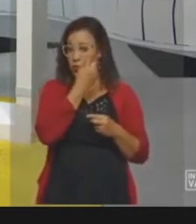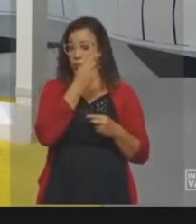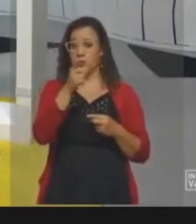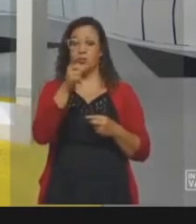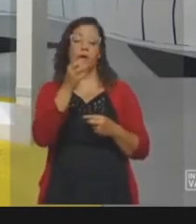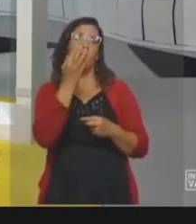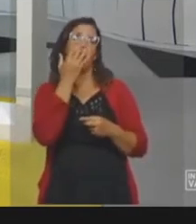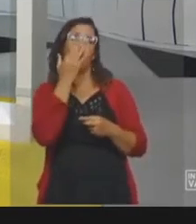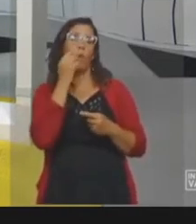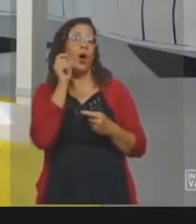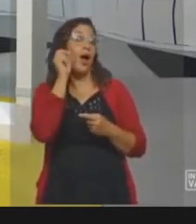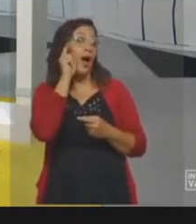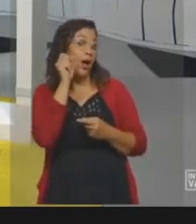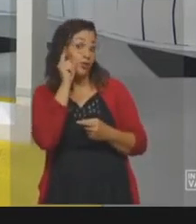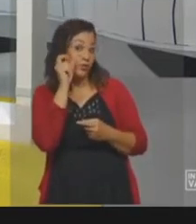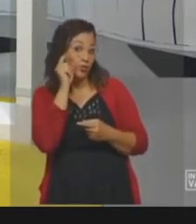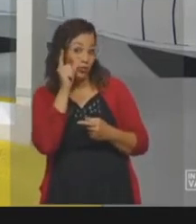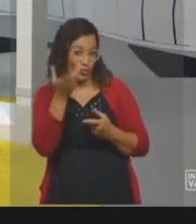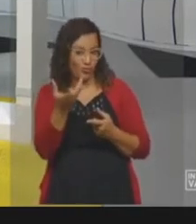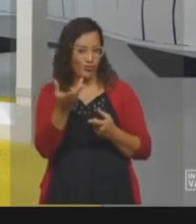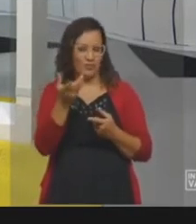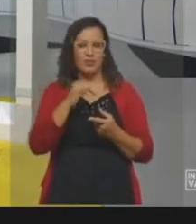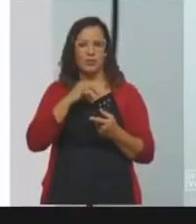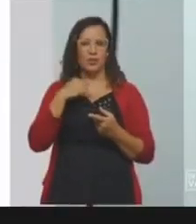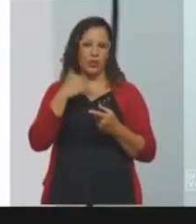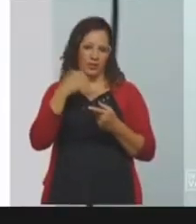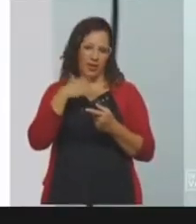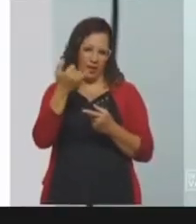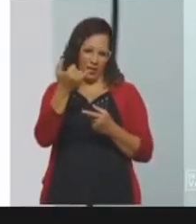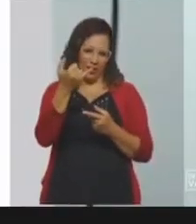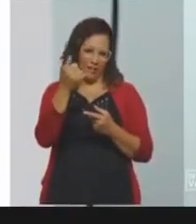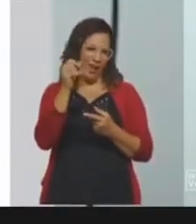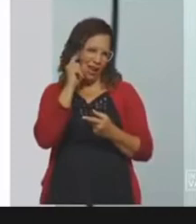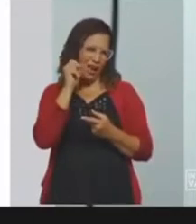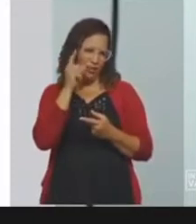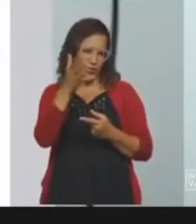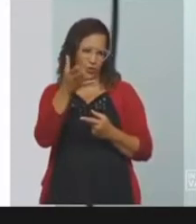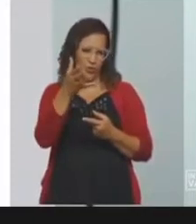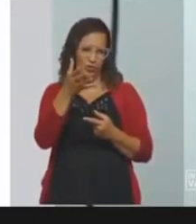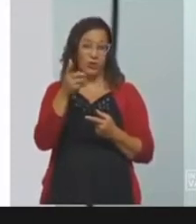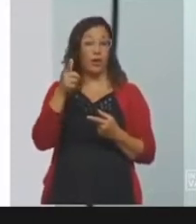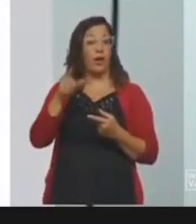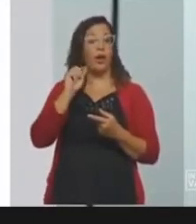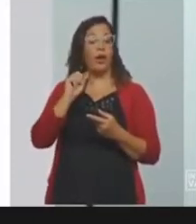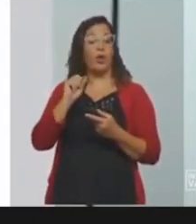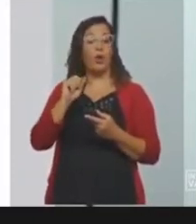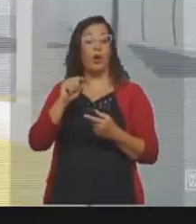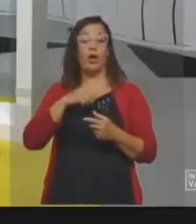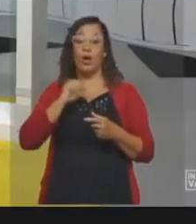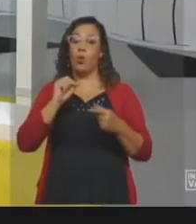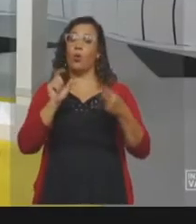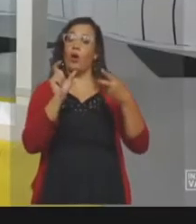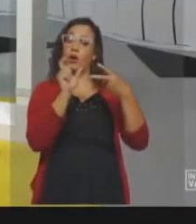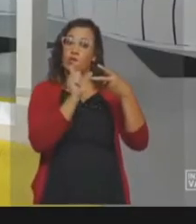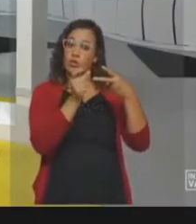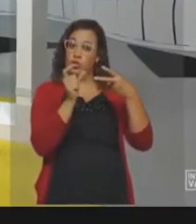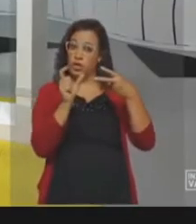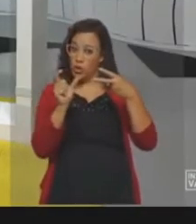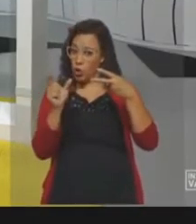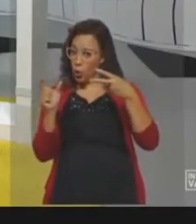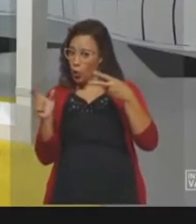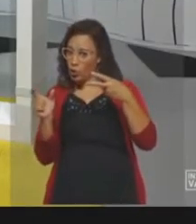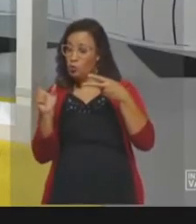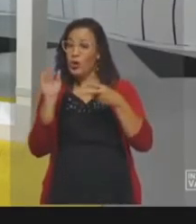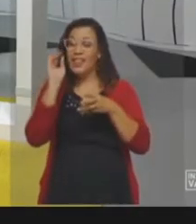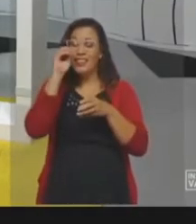do olho azul. Eu falei azul porque eu tenho um canetão azul, tá? Isso é o genótipo, é o que está lá dentro da célula, é o que o